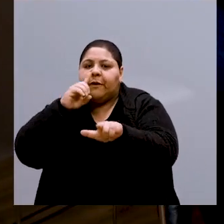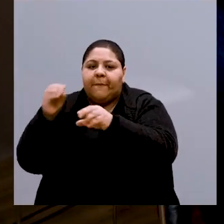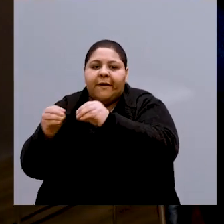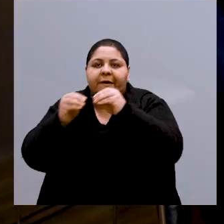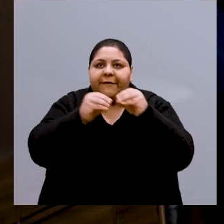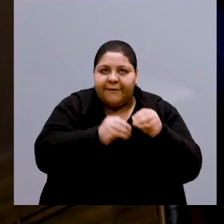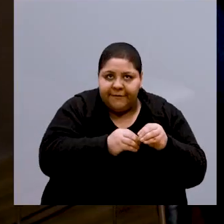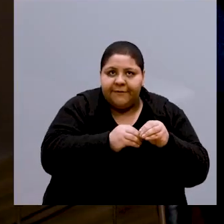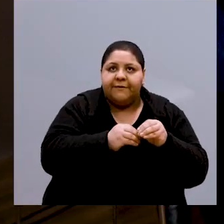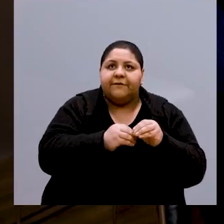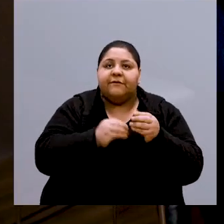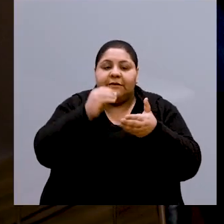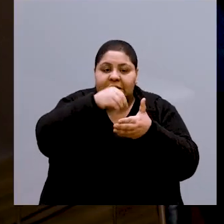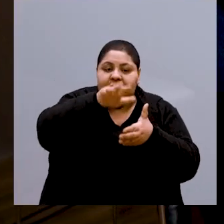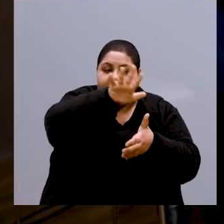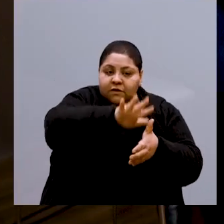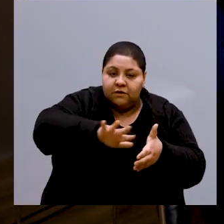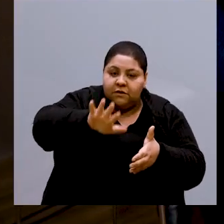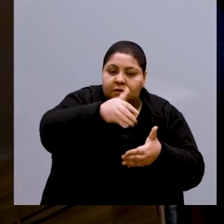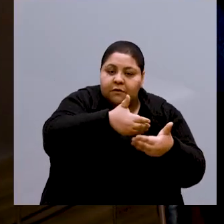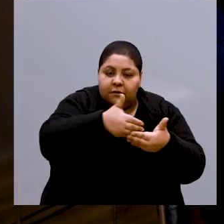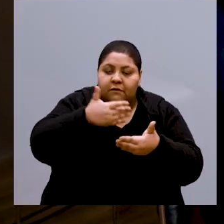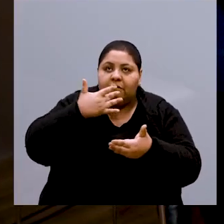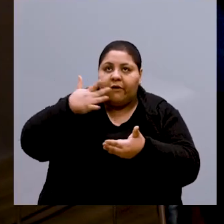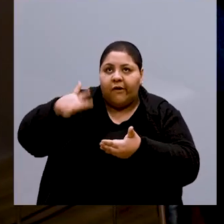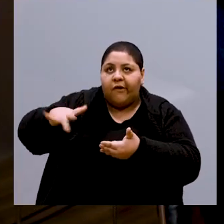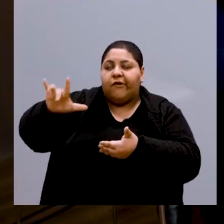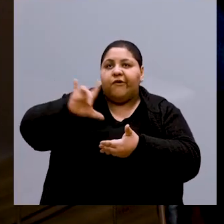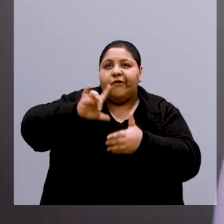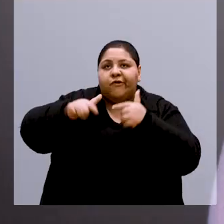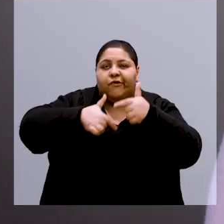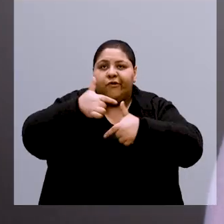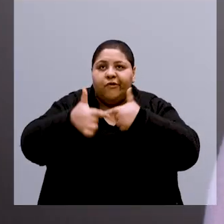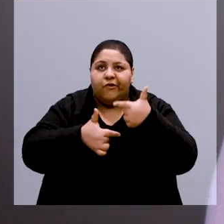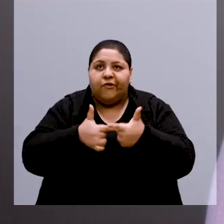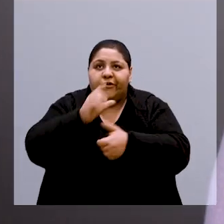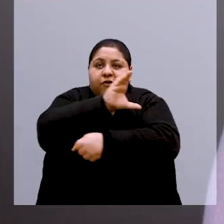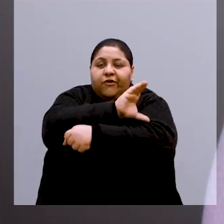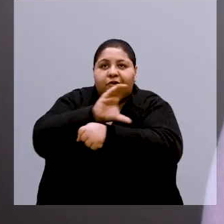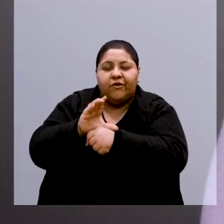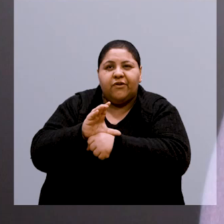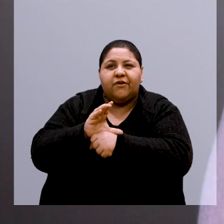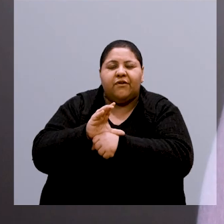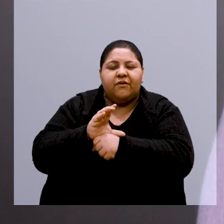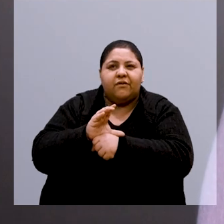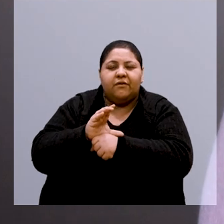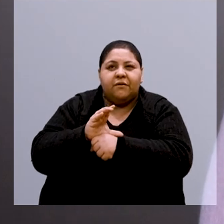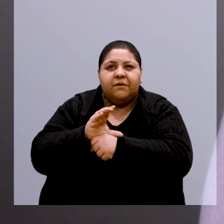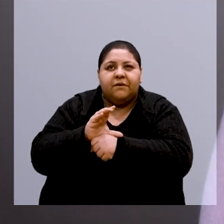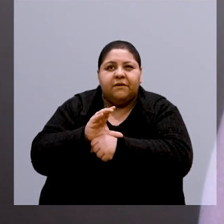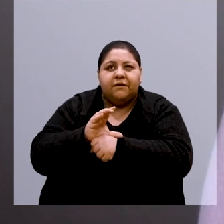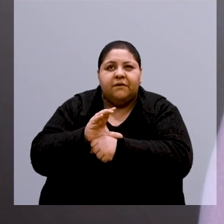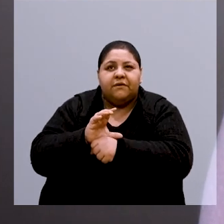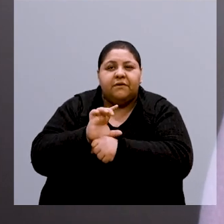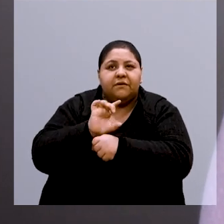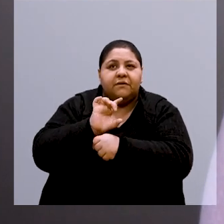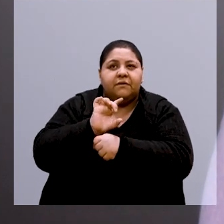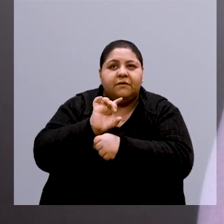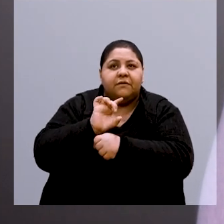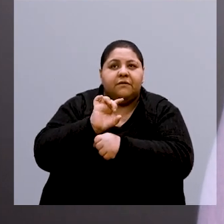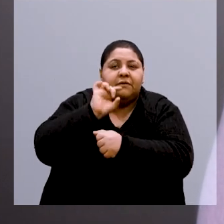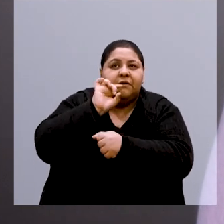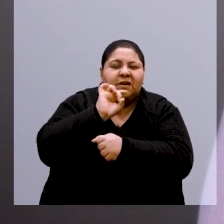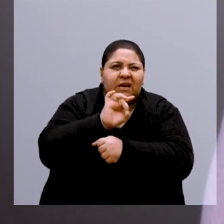né? Dentro das áreas da materno-infantil, a gente tem um trabalho, então, o curso ocorre a